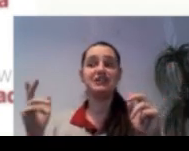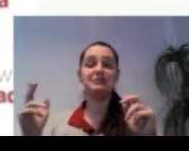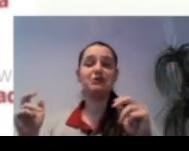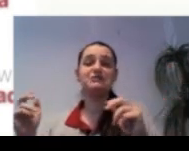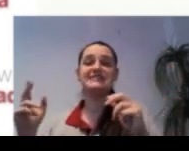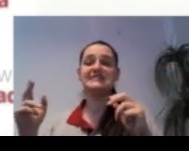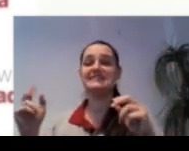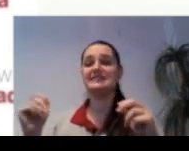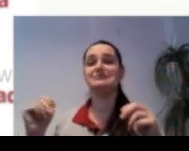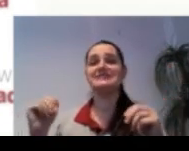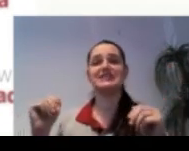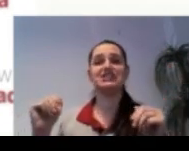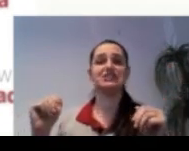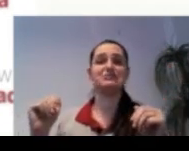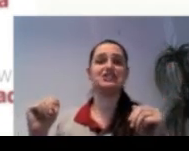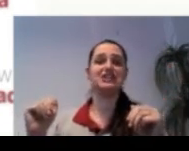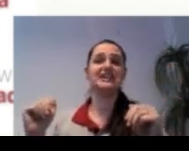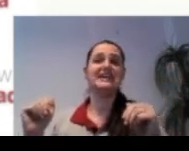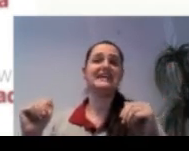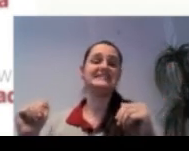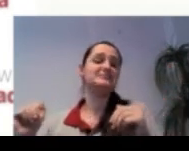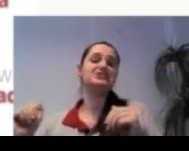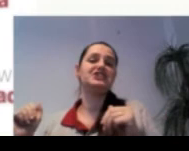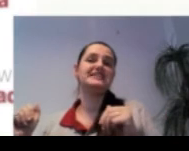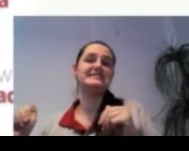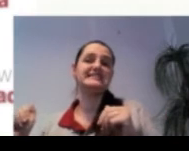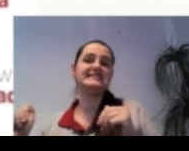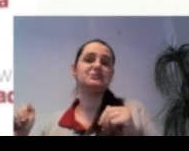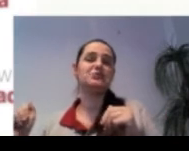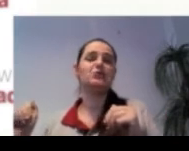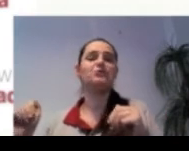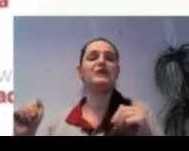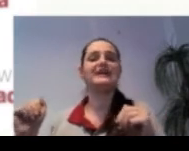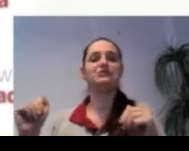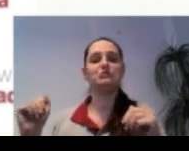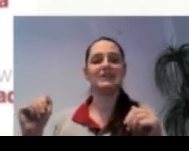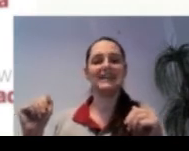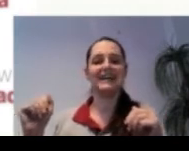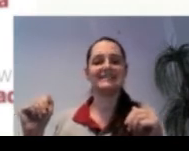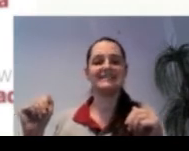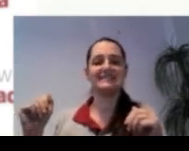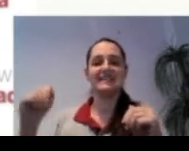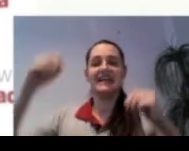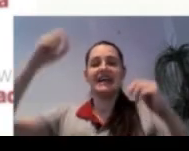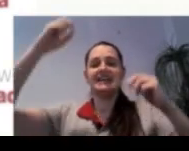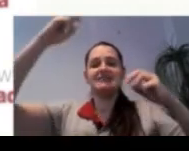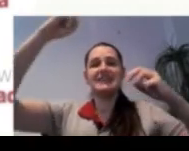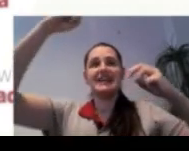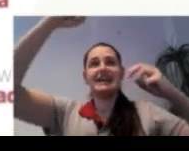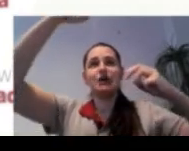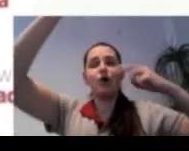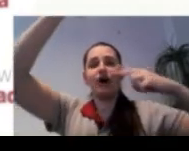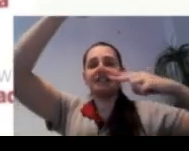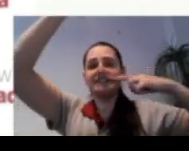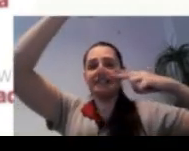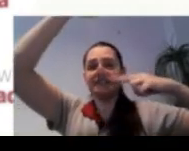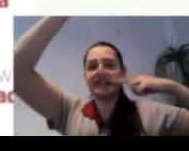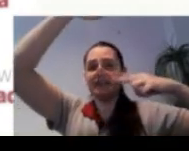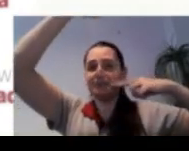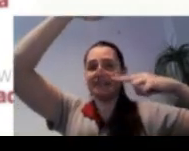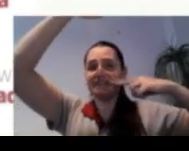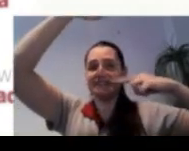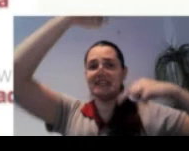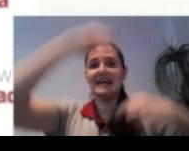ela chama outras enzimas, que a gente chama de enzimas de restrição ou endonucleases. Ela vai lá,